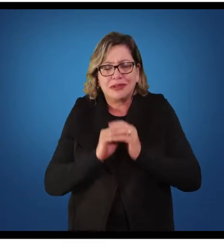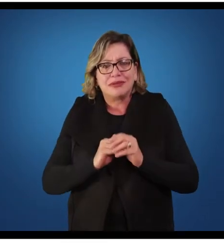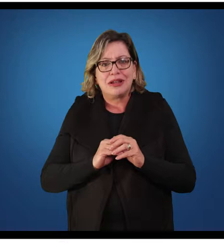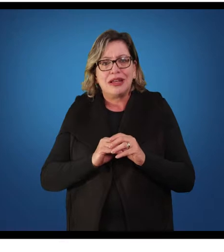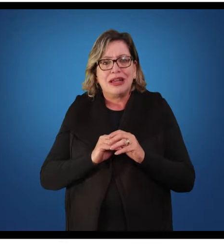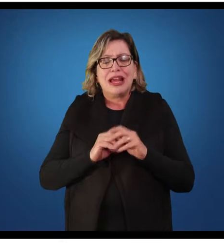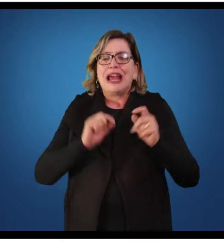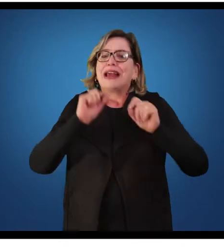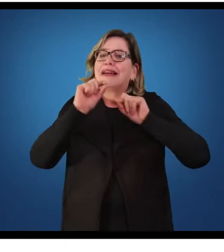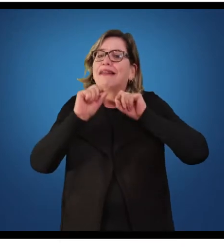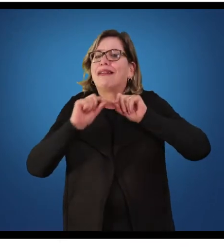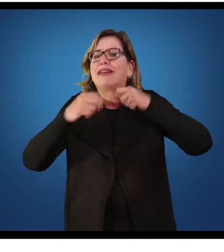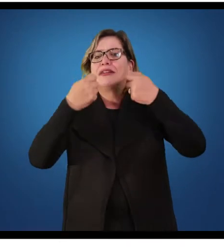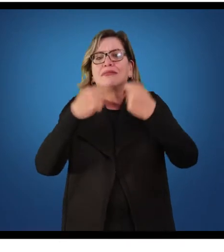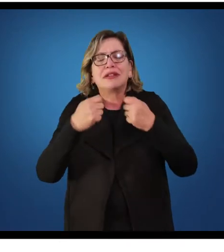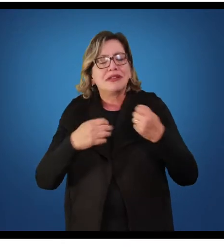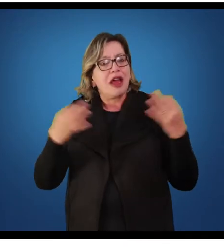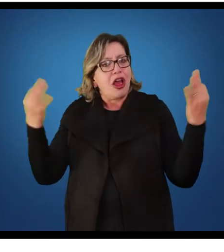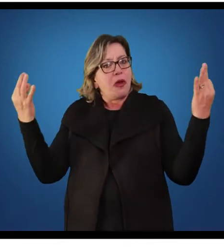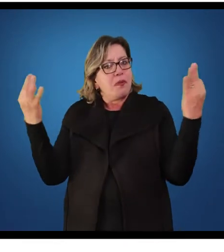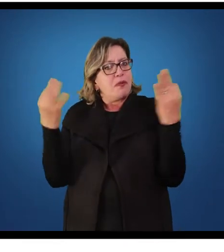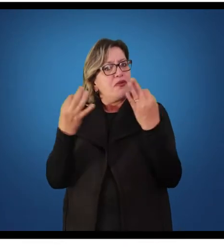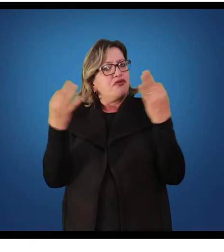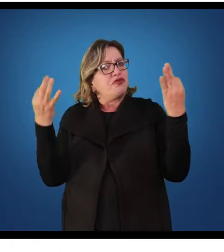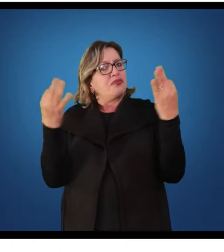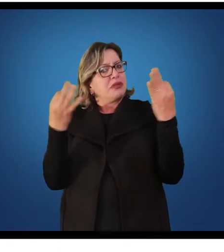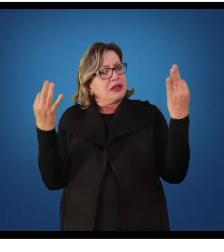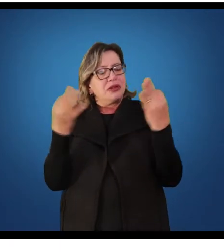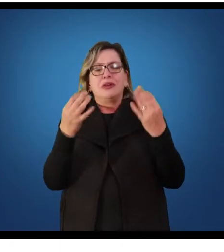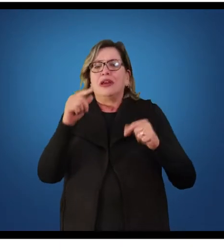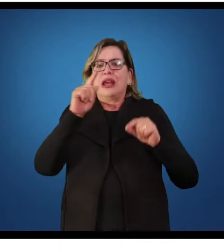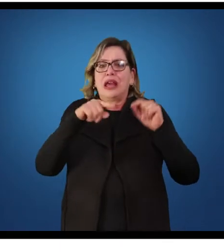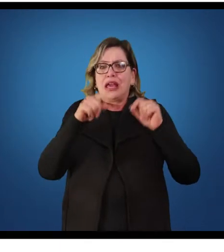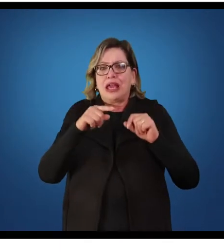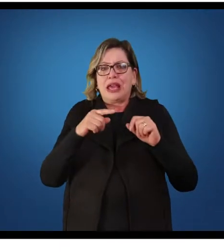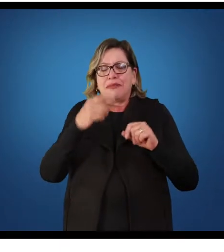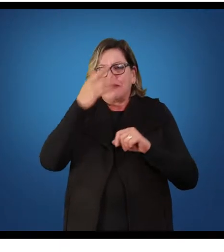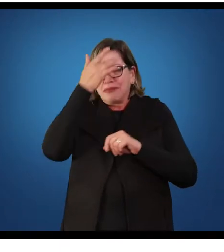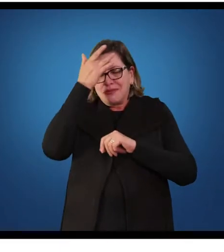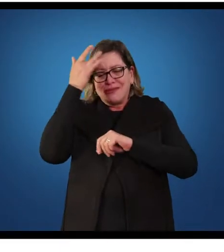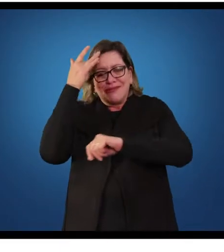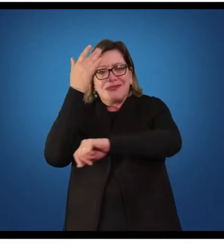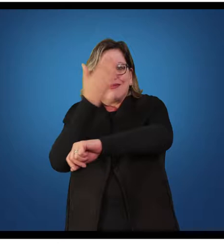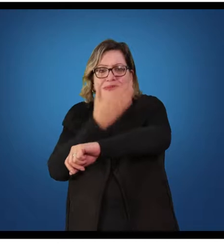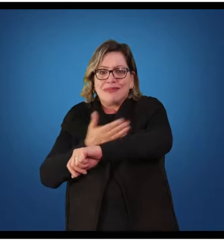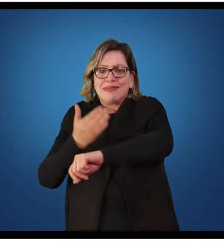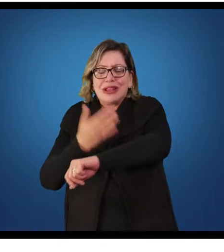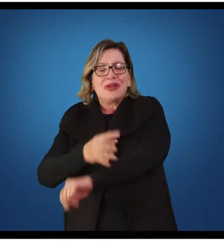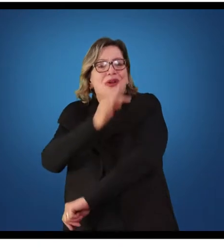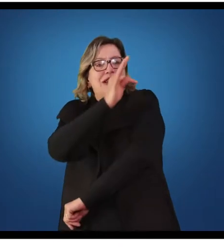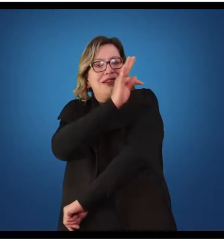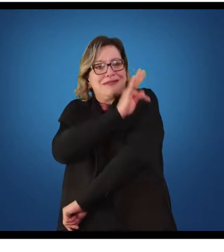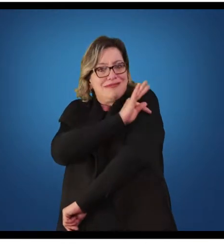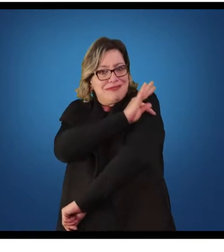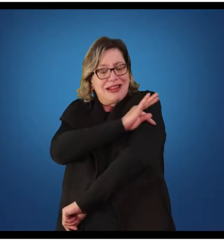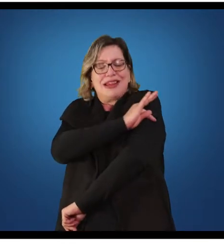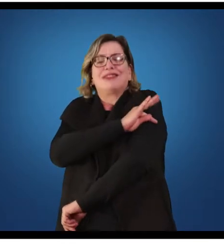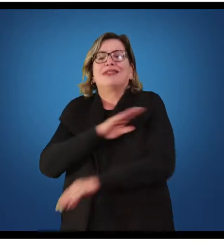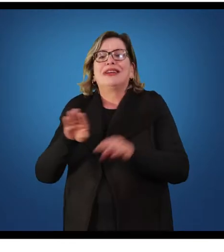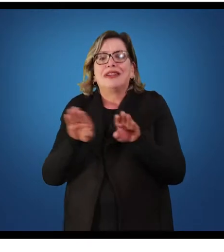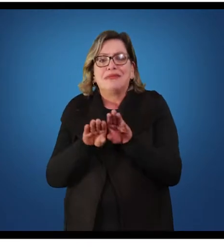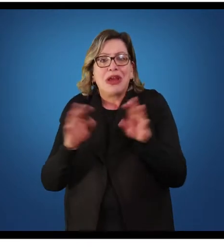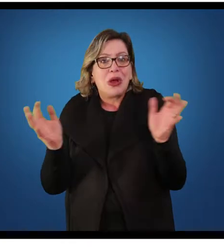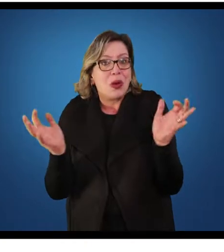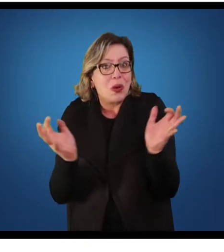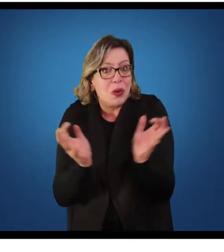ater-se à perfeição de movimento são os treinadores, os técnicos de